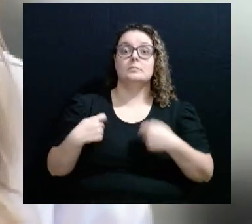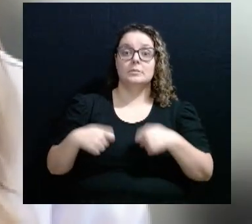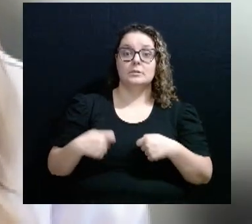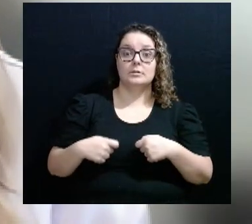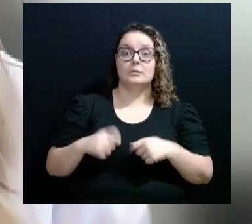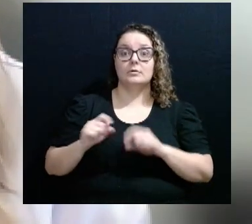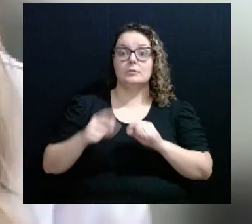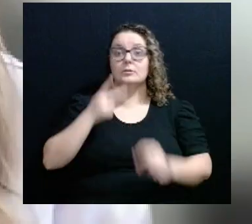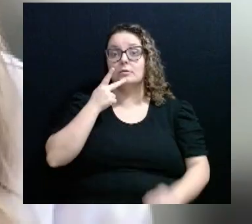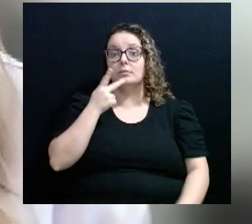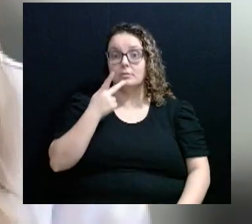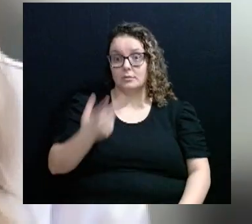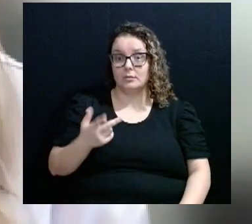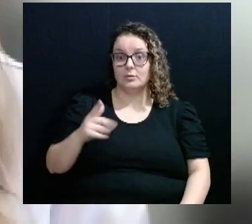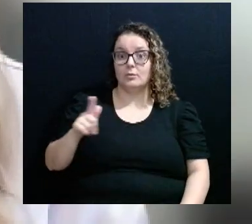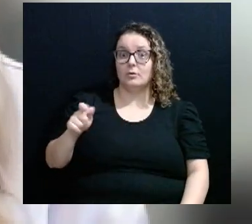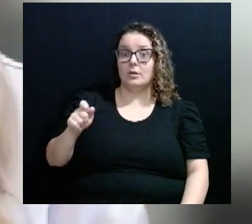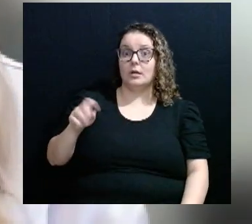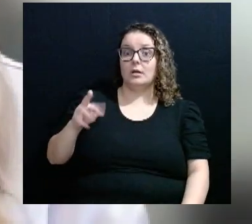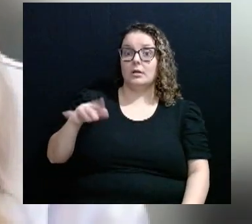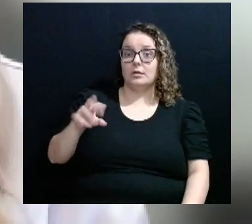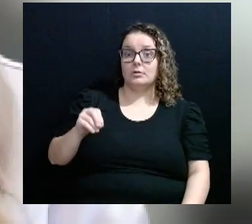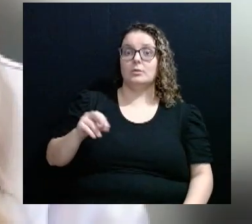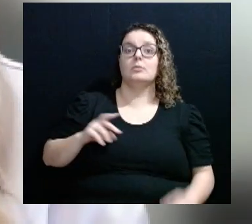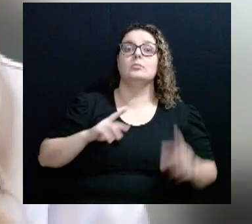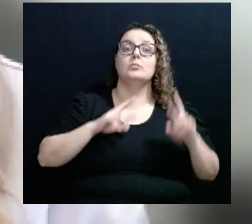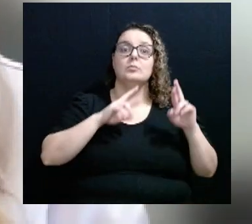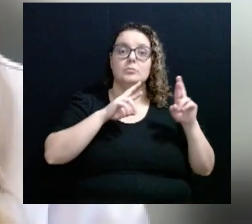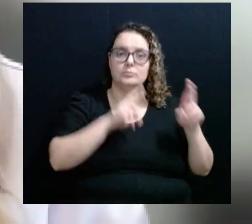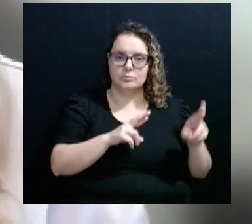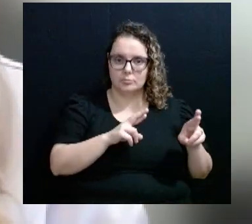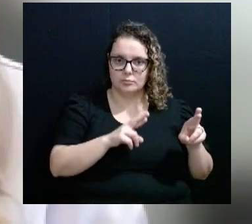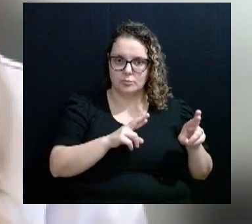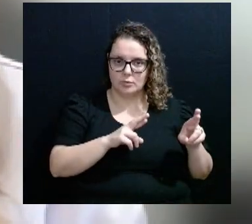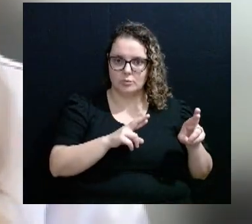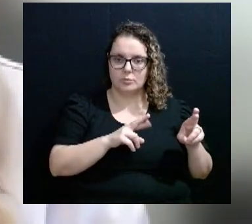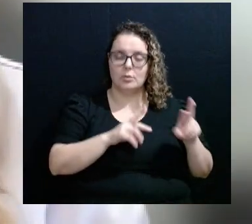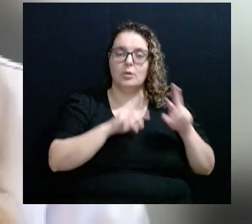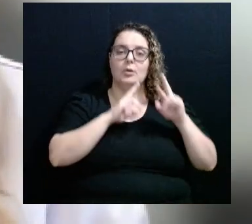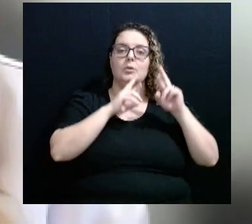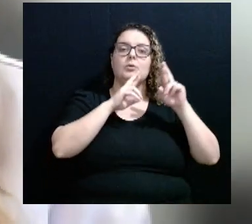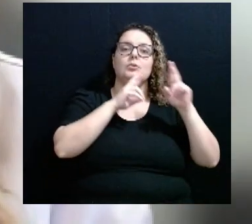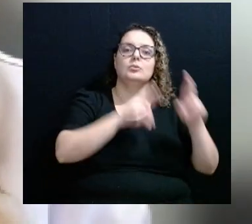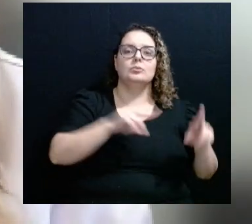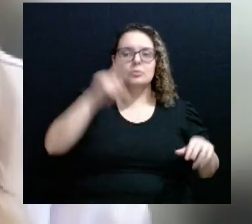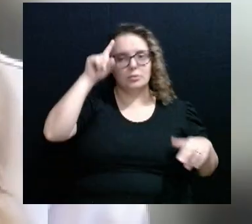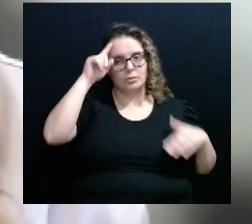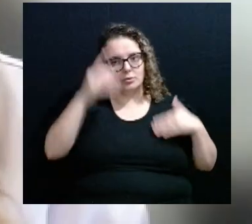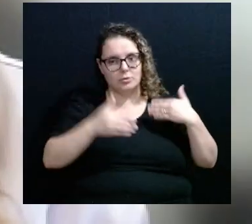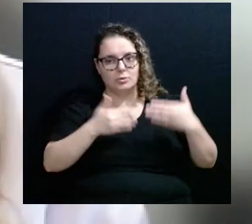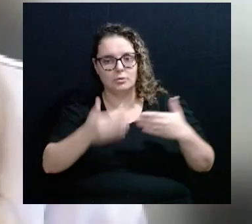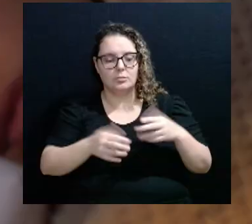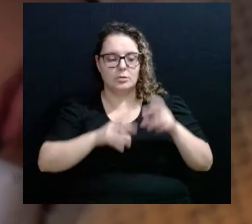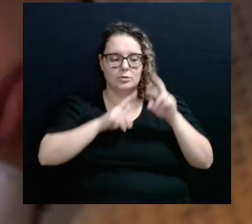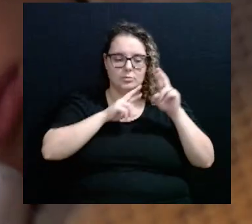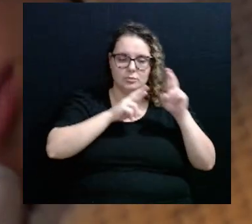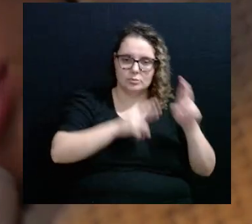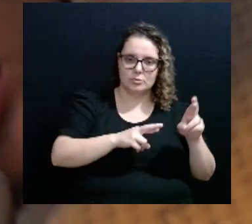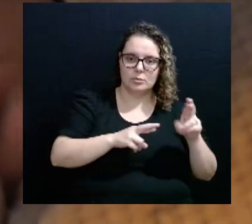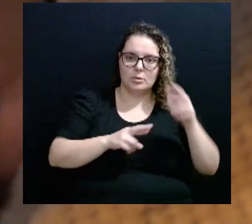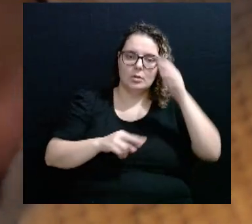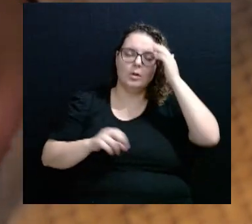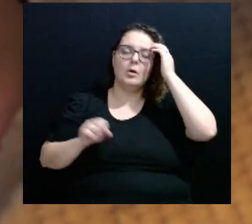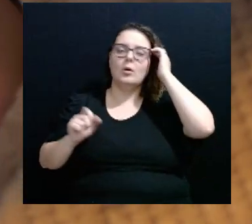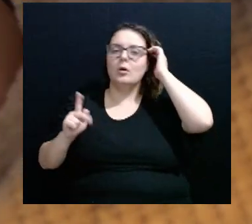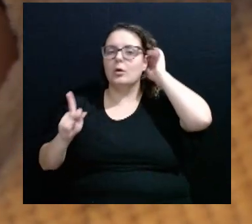que que a pessoa precisa? O que que eu falei aqui que era um gatilho? O sono. Ela precisa ter um sono, uma rotina de